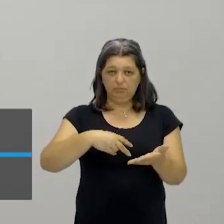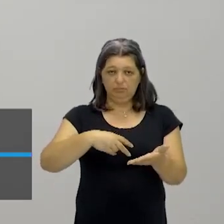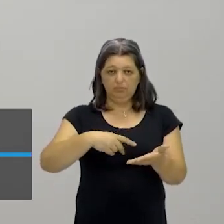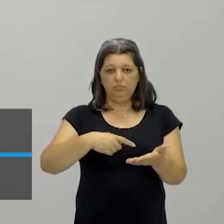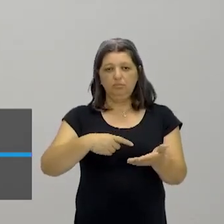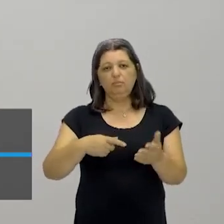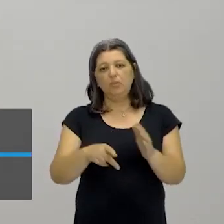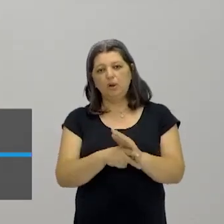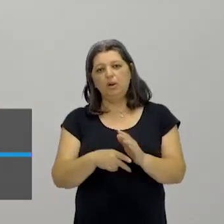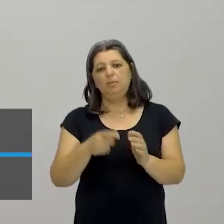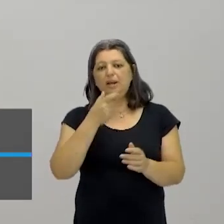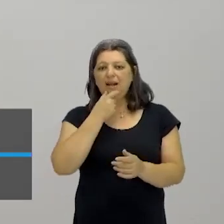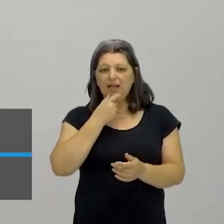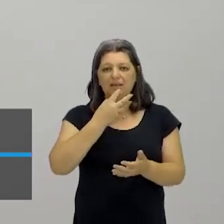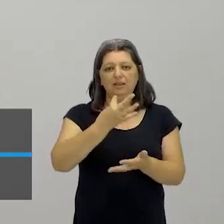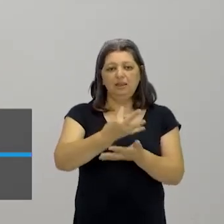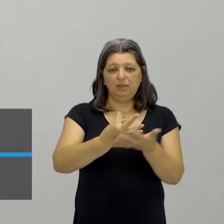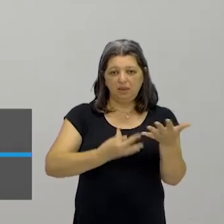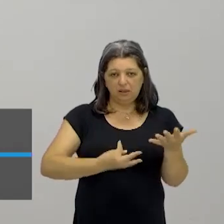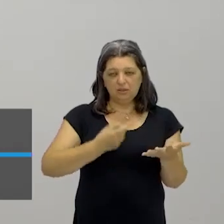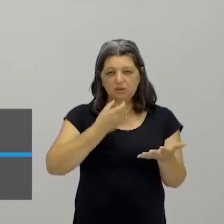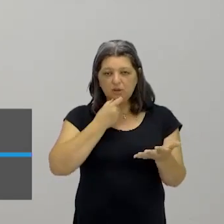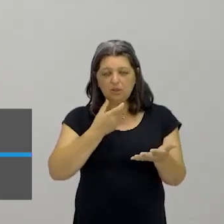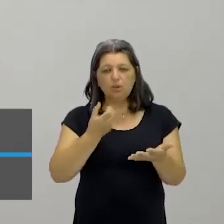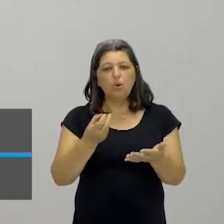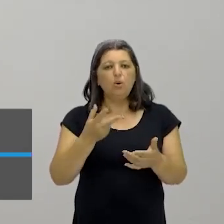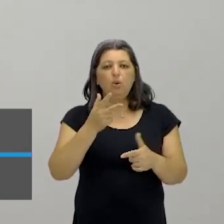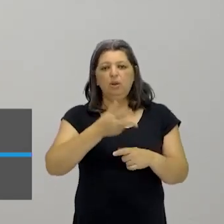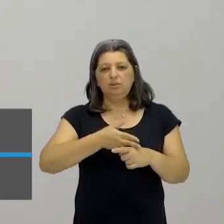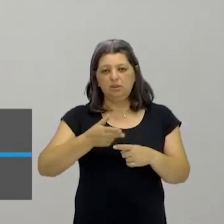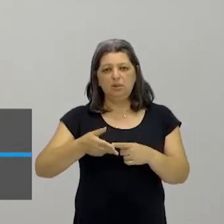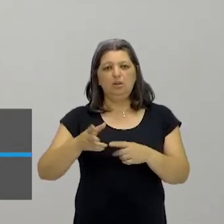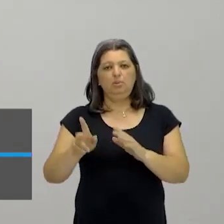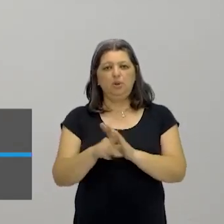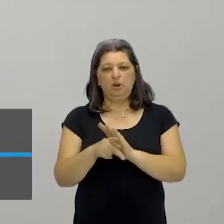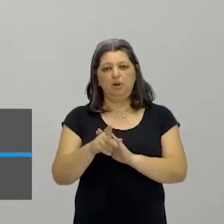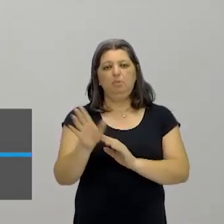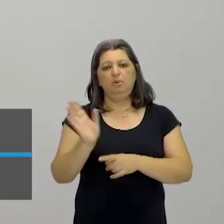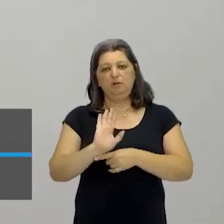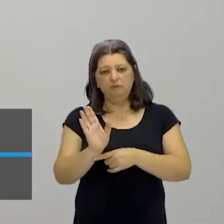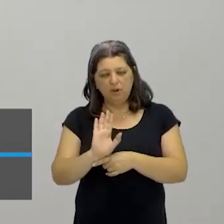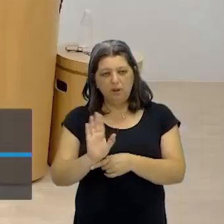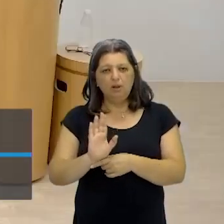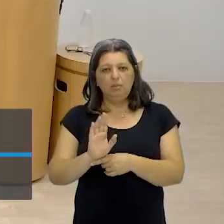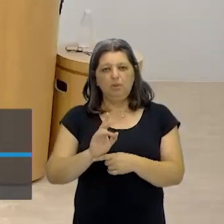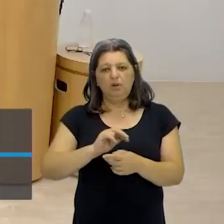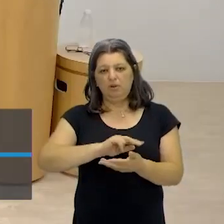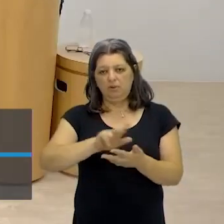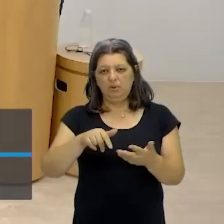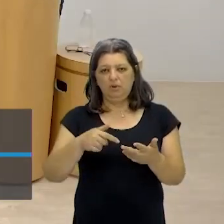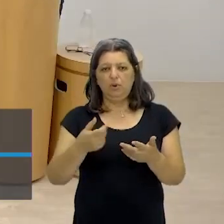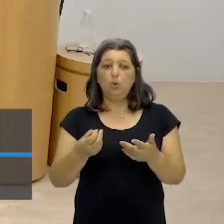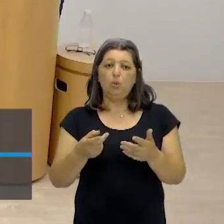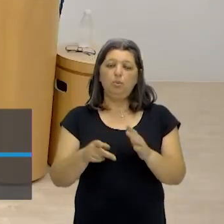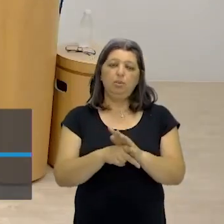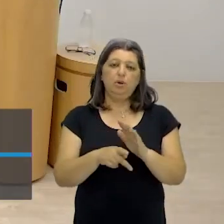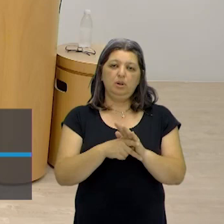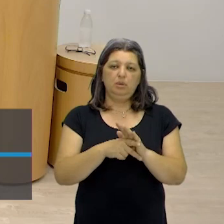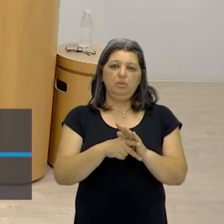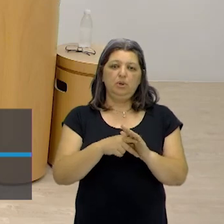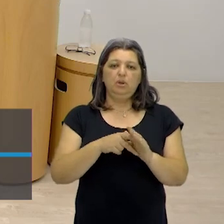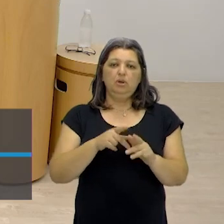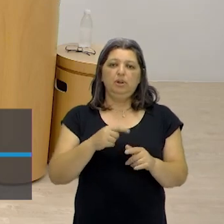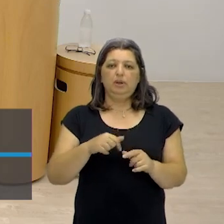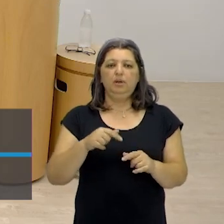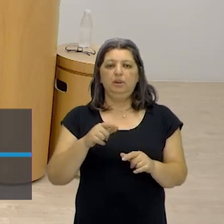relação a inglês, ler um texto em inglês, assistir uma série de TV em inglês, nada de dublado, né? Se você quer aprender a língua,